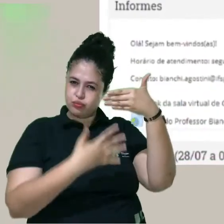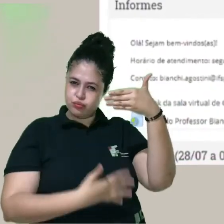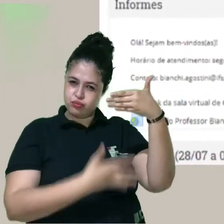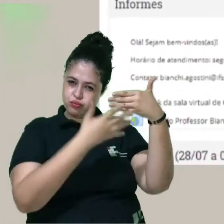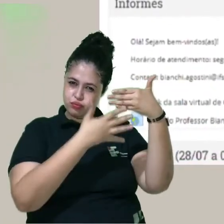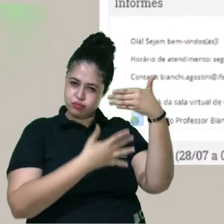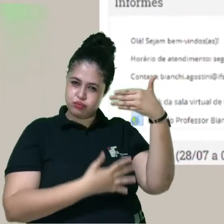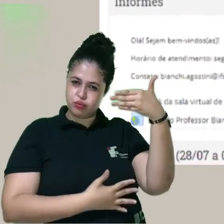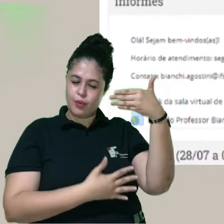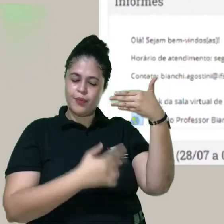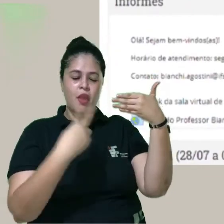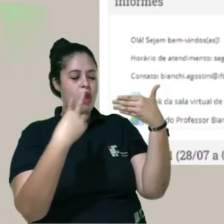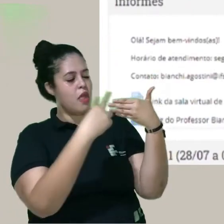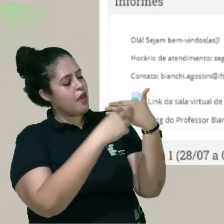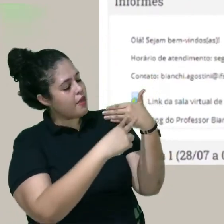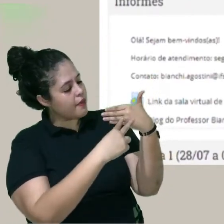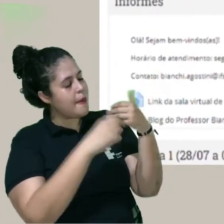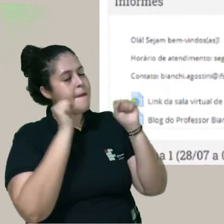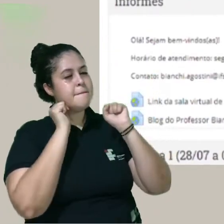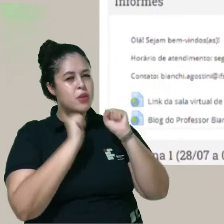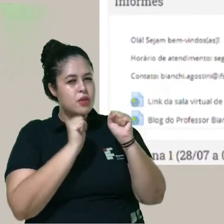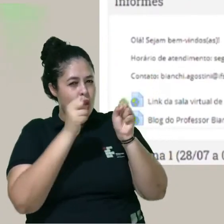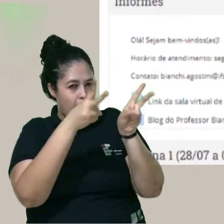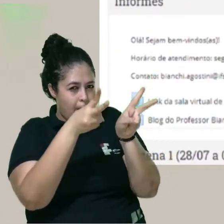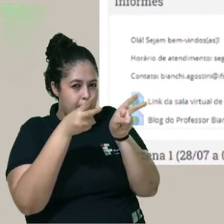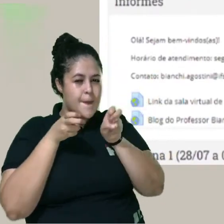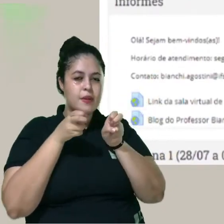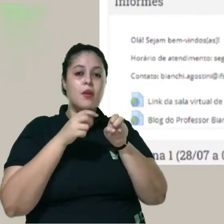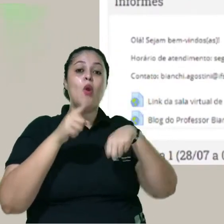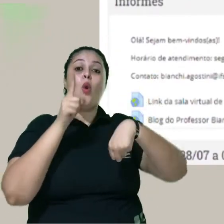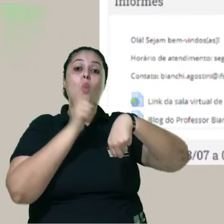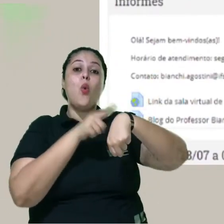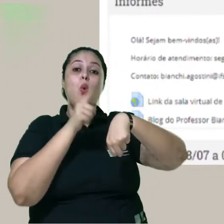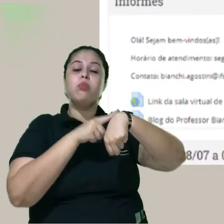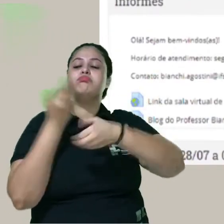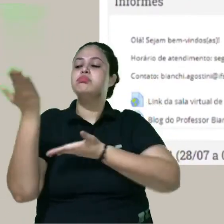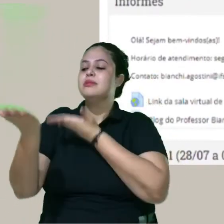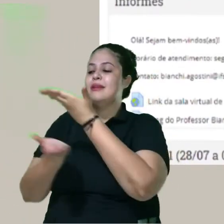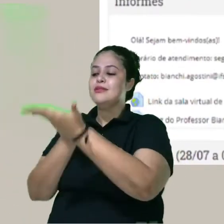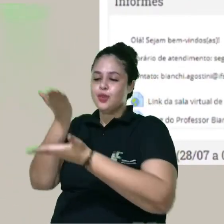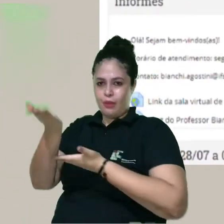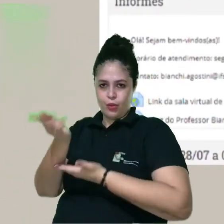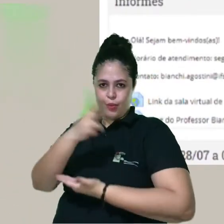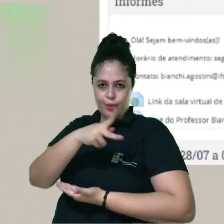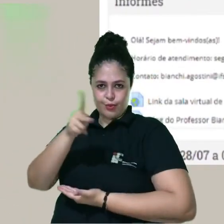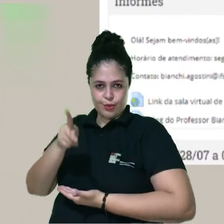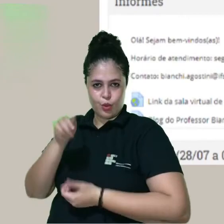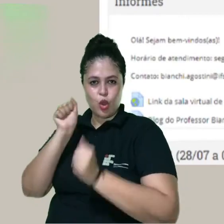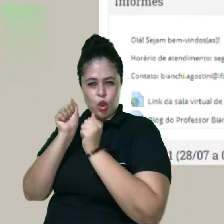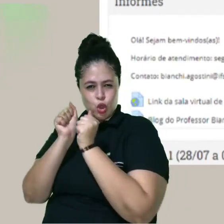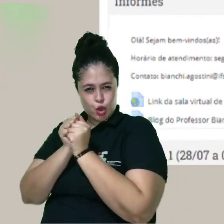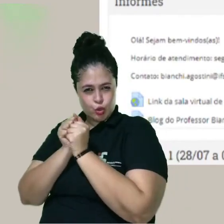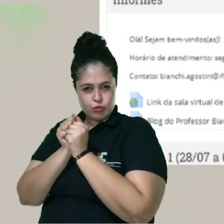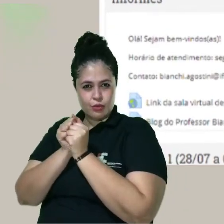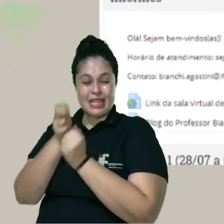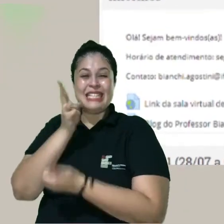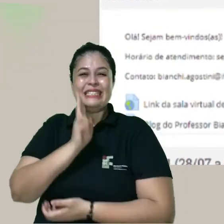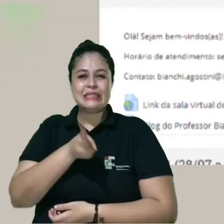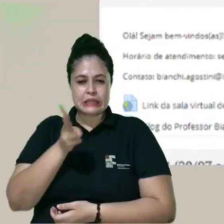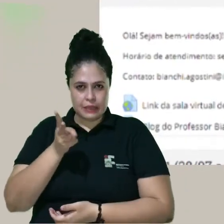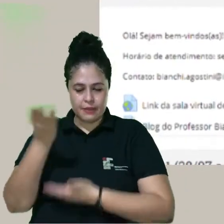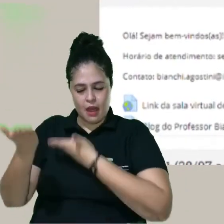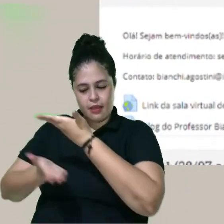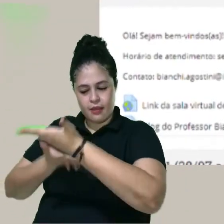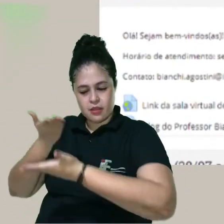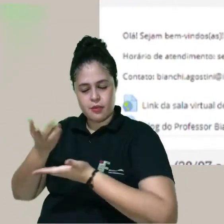nos informes, vocês poderão observar os horários de atendimento, serão